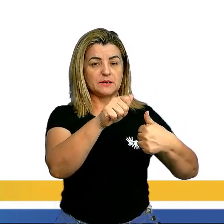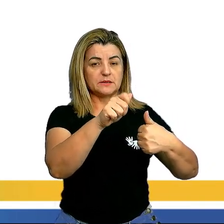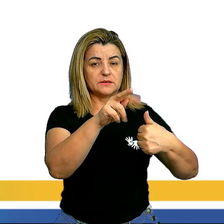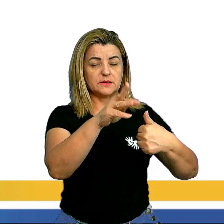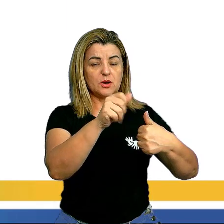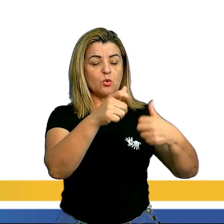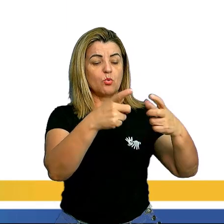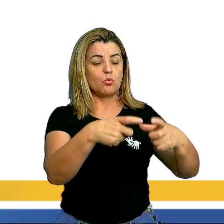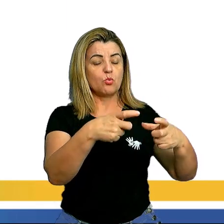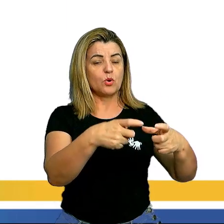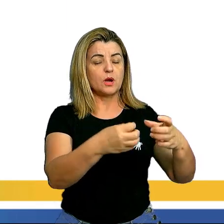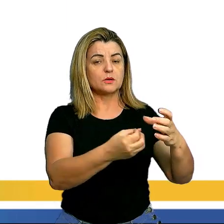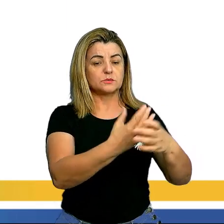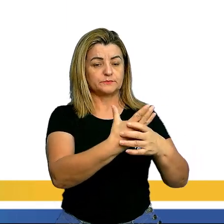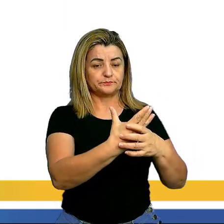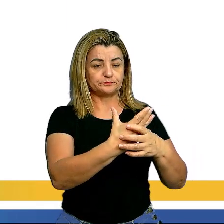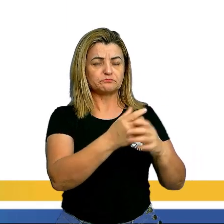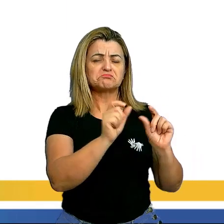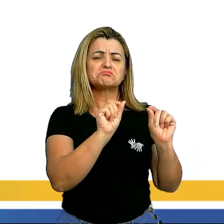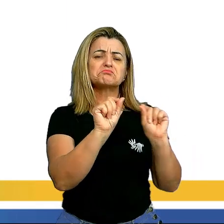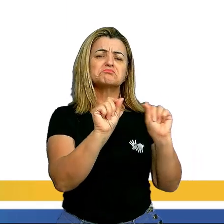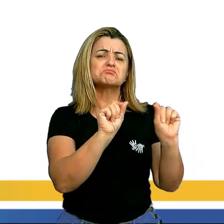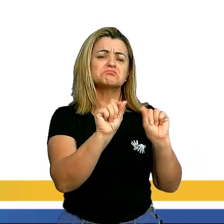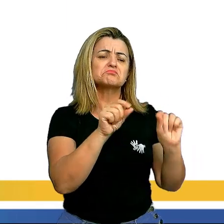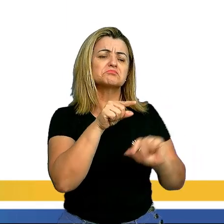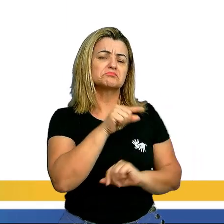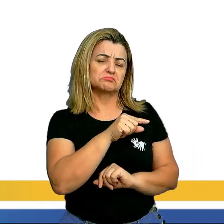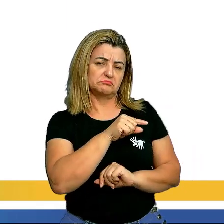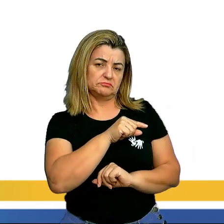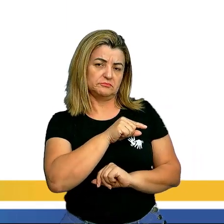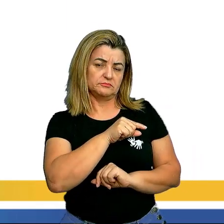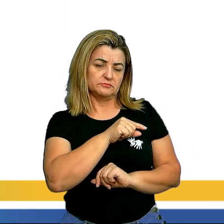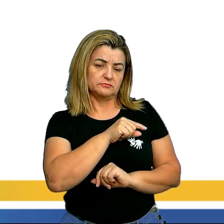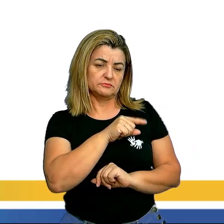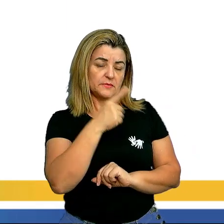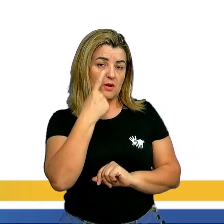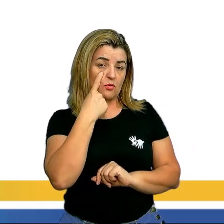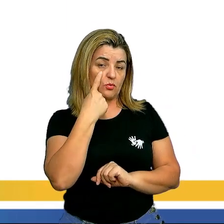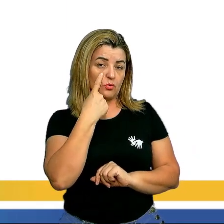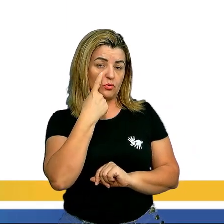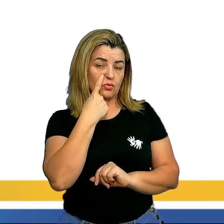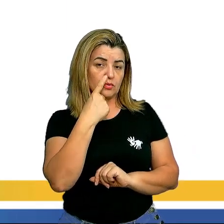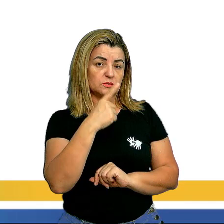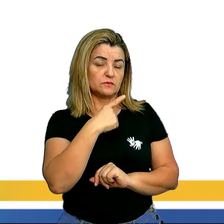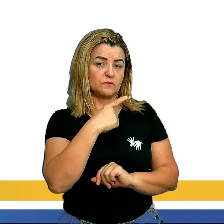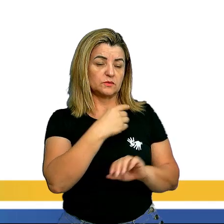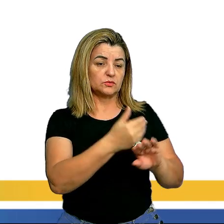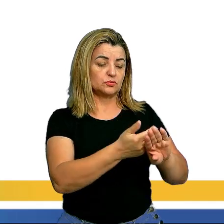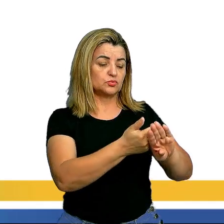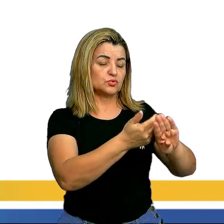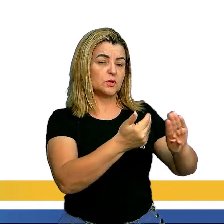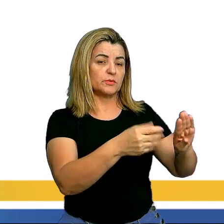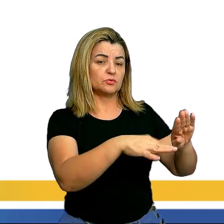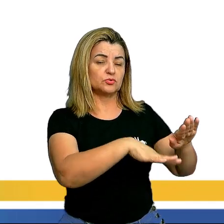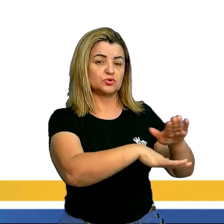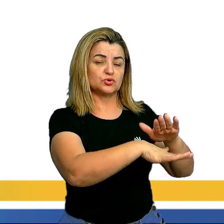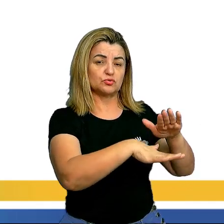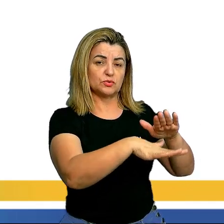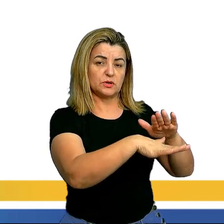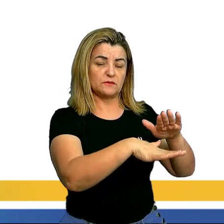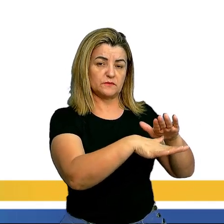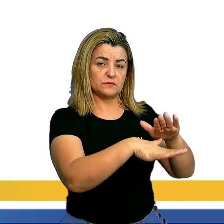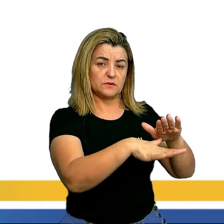nascimento. O que acontece nessa especiação? Olha só. Aqui, pessoal, a gente vai ter um isolamento geográfico.